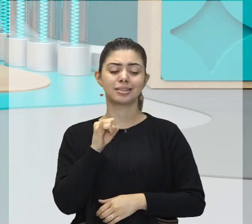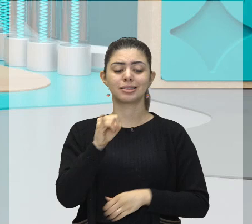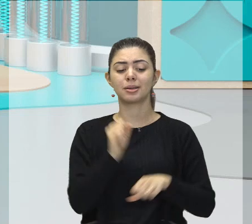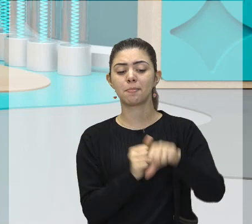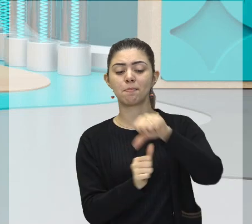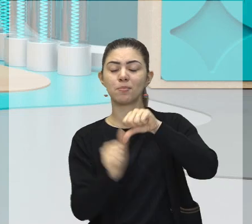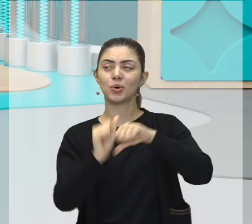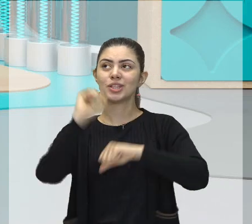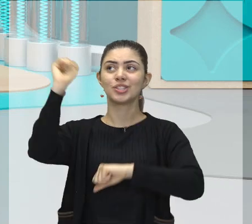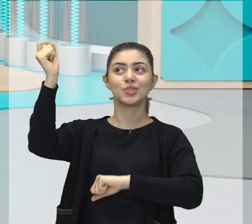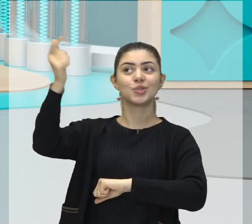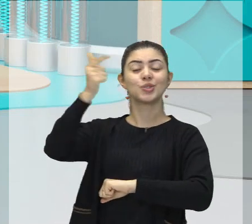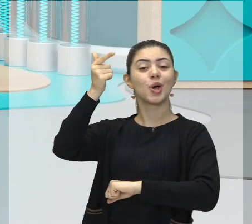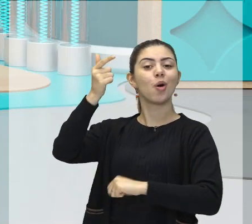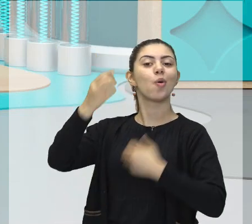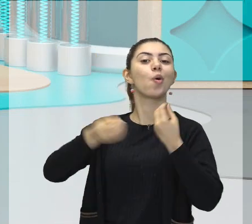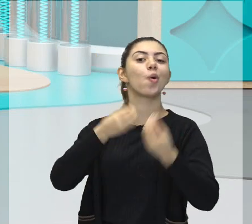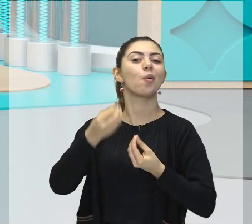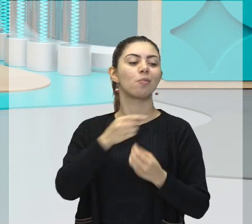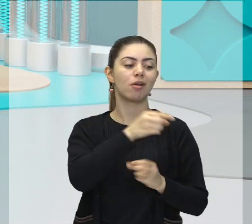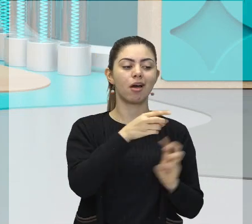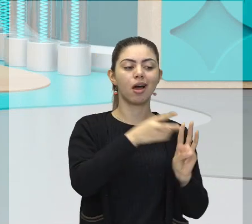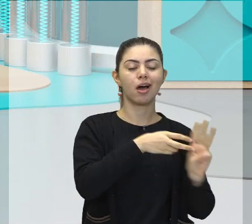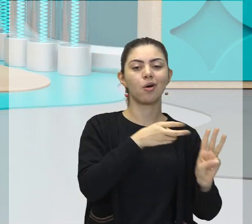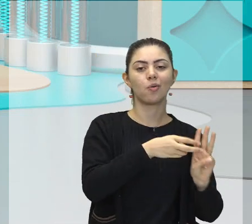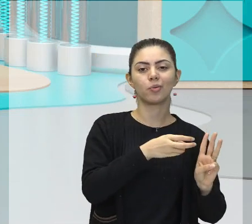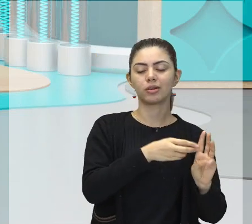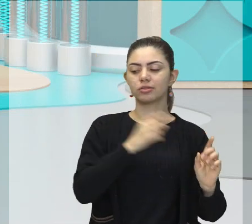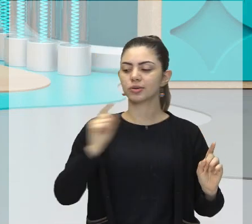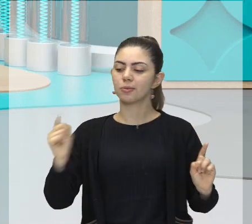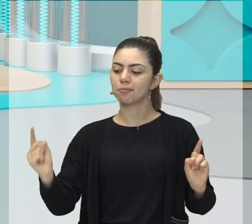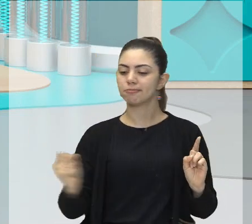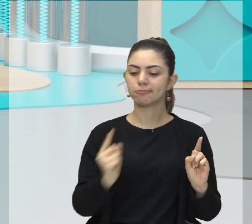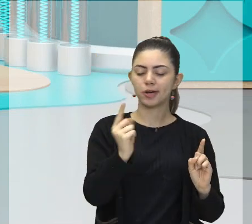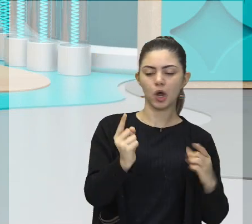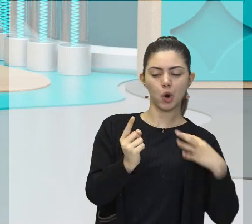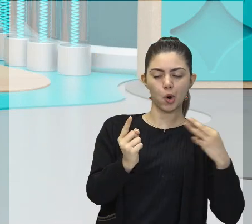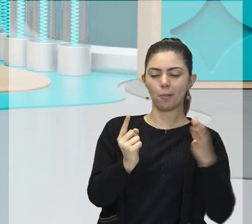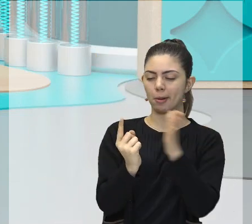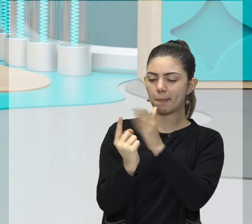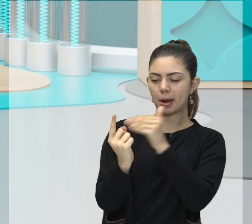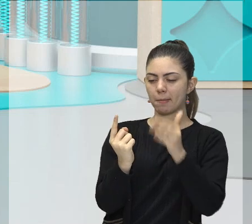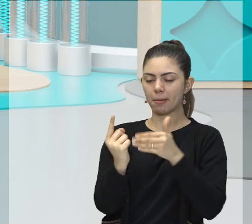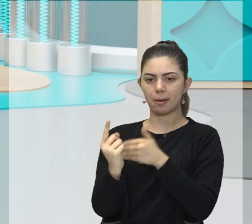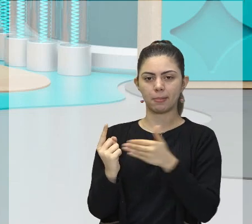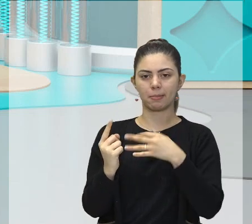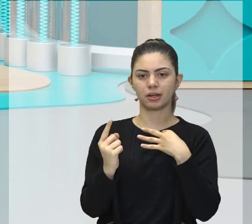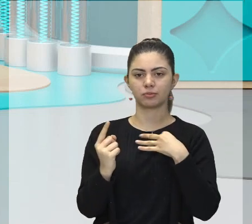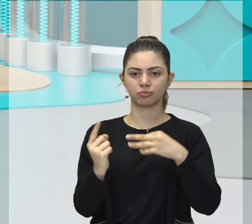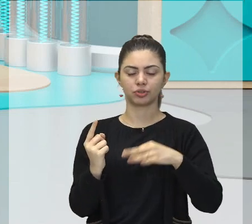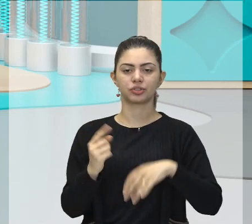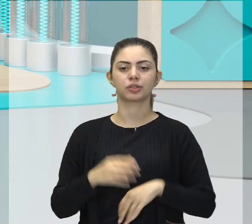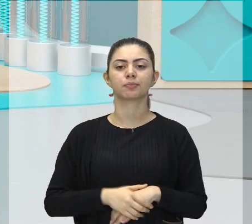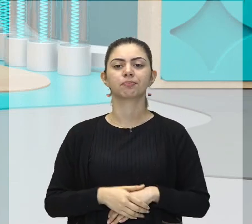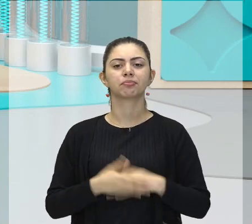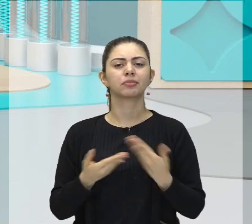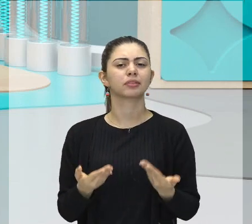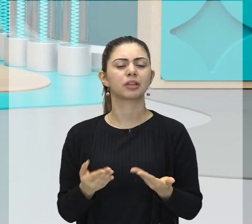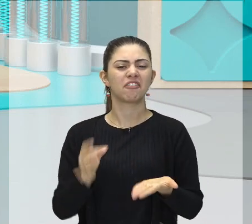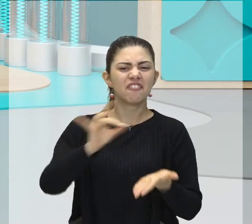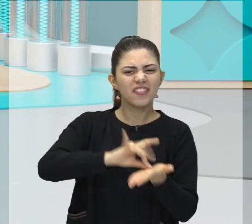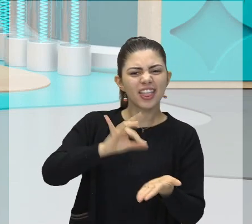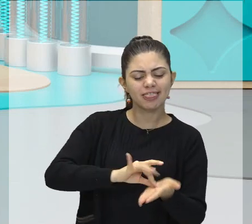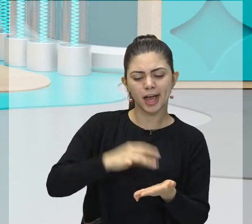de sol, o índio teria despido o português. No caso, literalmente, não é